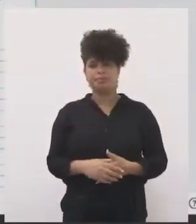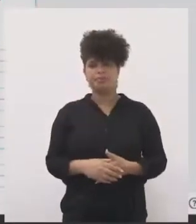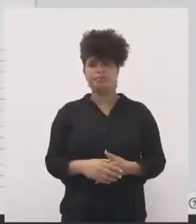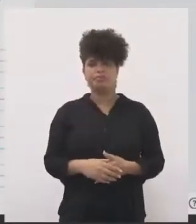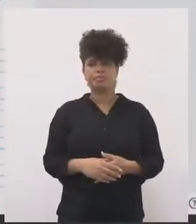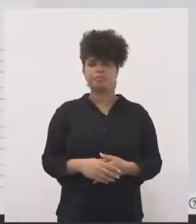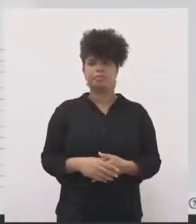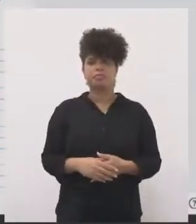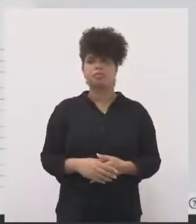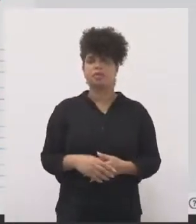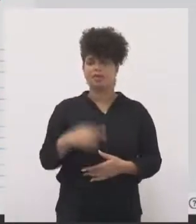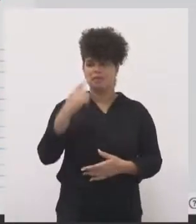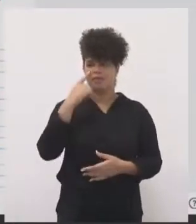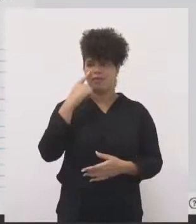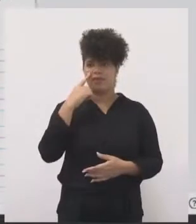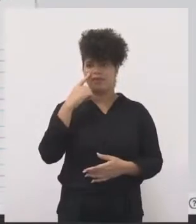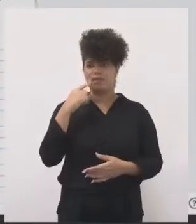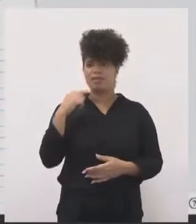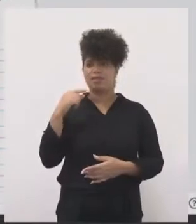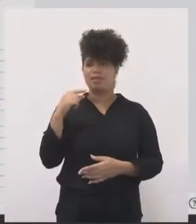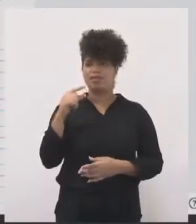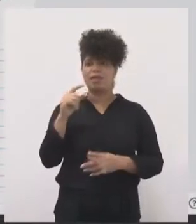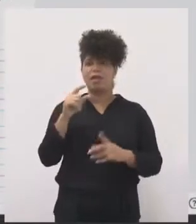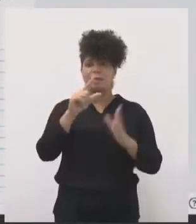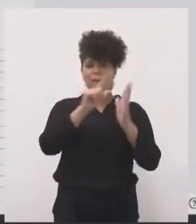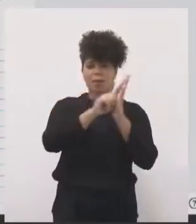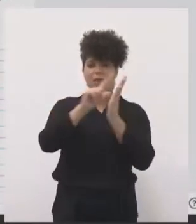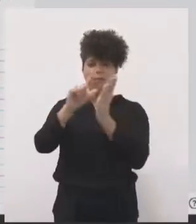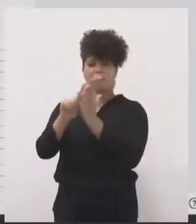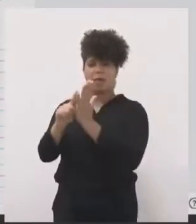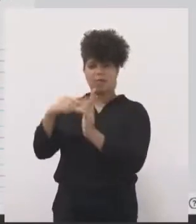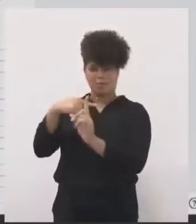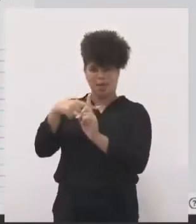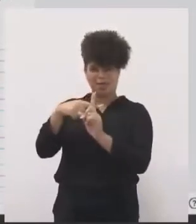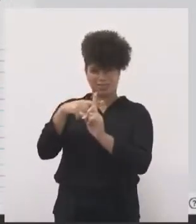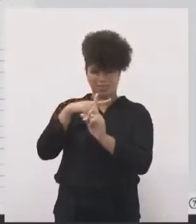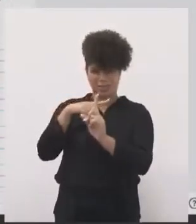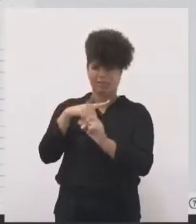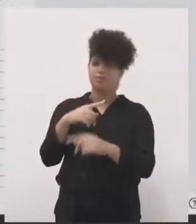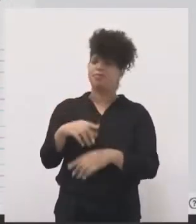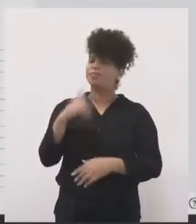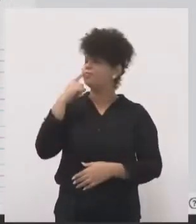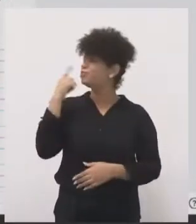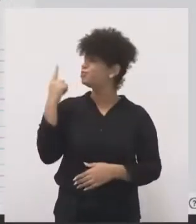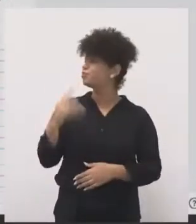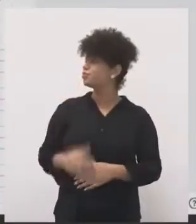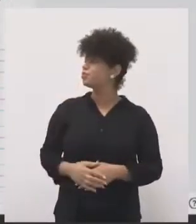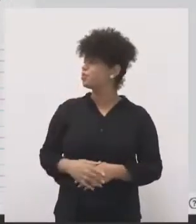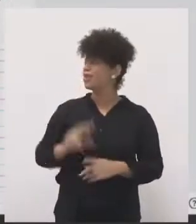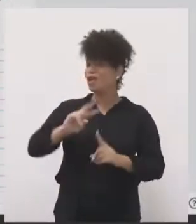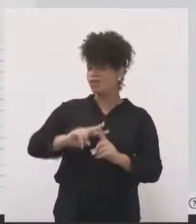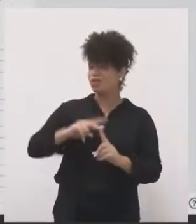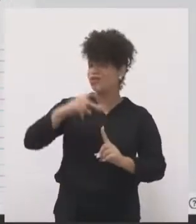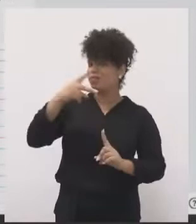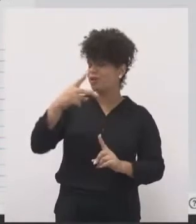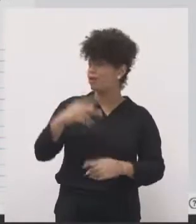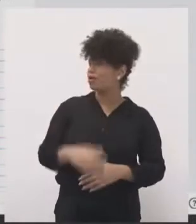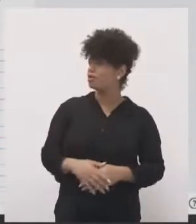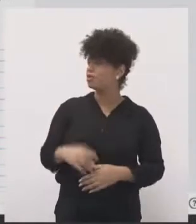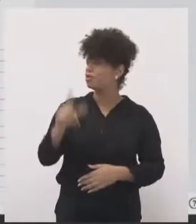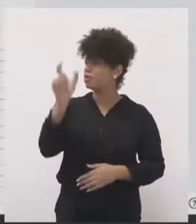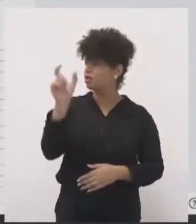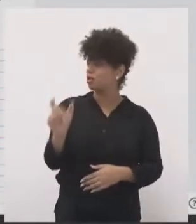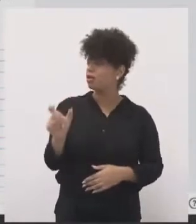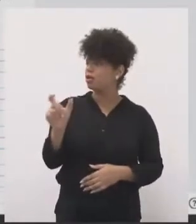do documento, eu tenho algumas opções aqui de... E a primeira delas é duplicar a página. Eu tenho uma lixeirinha,